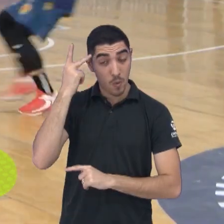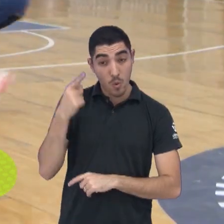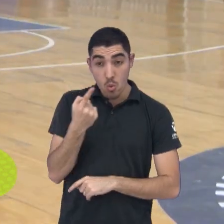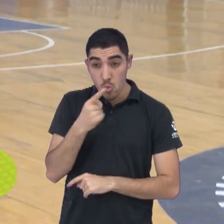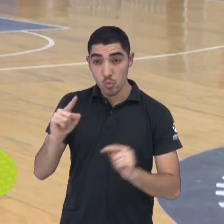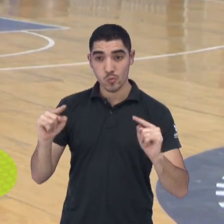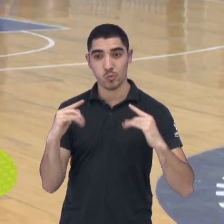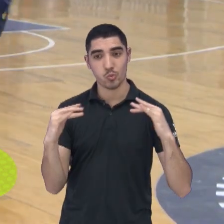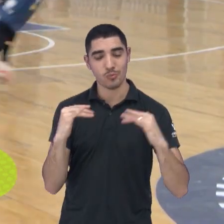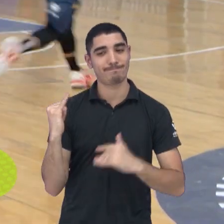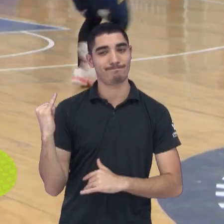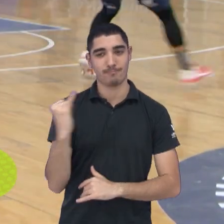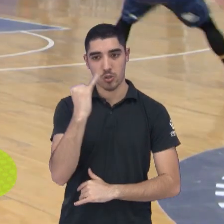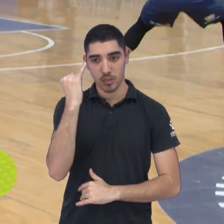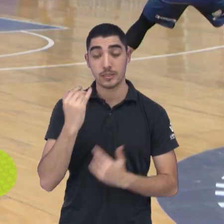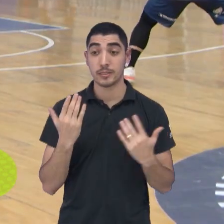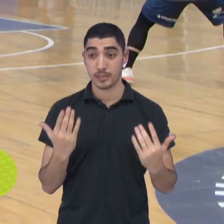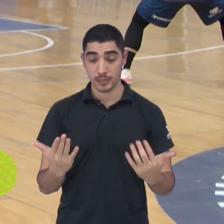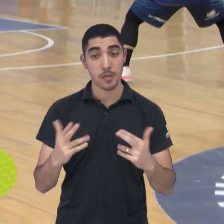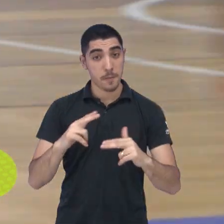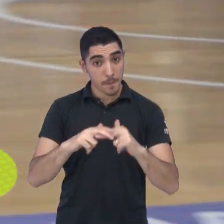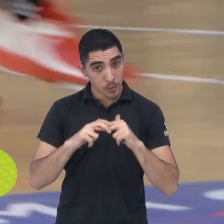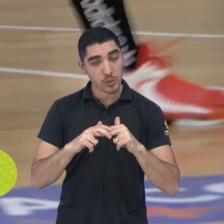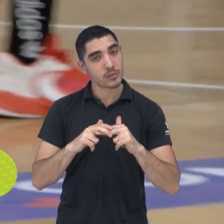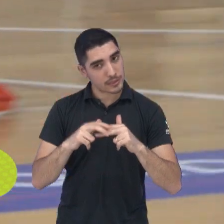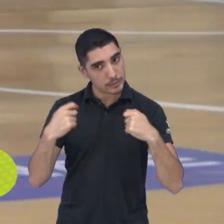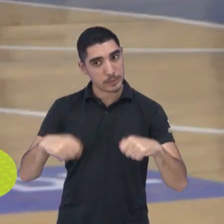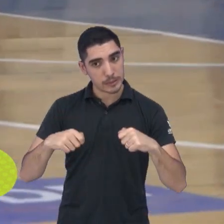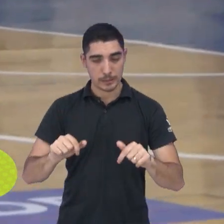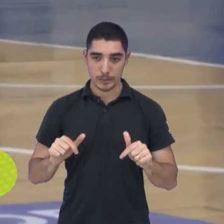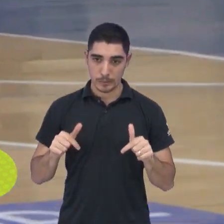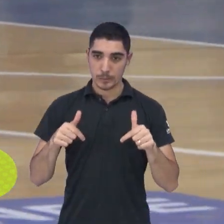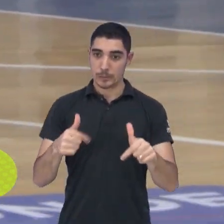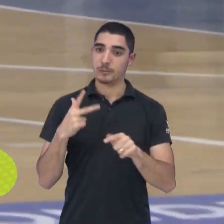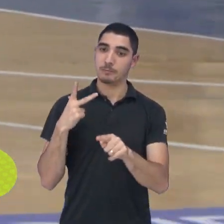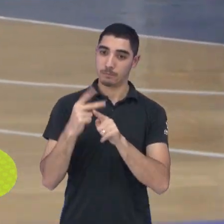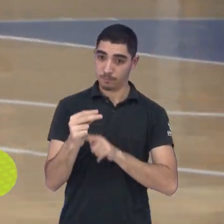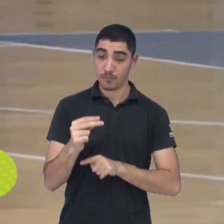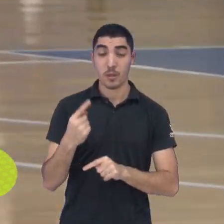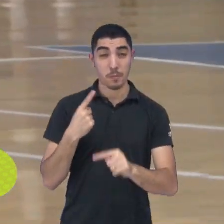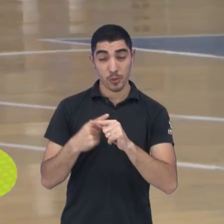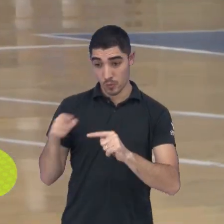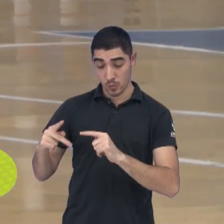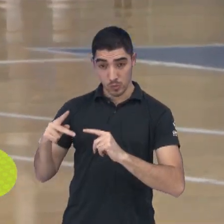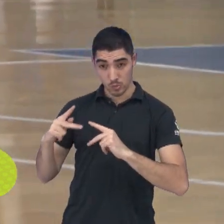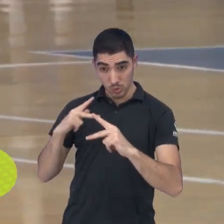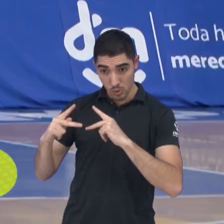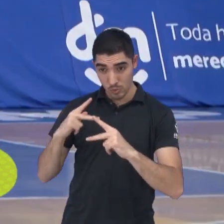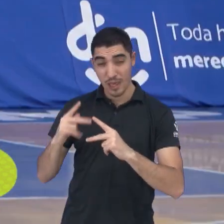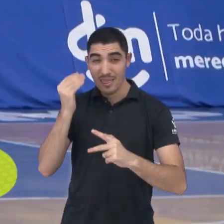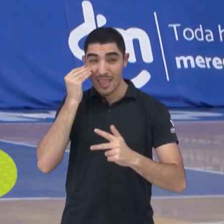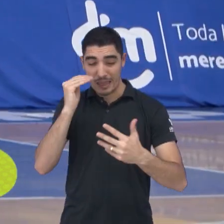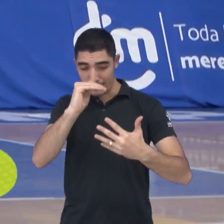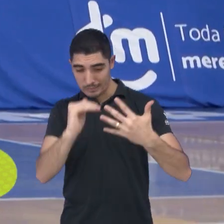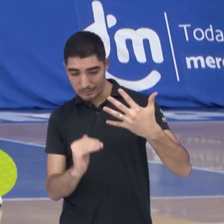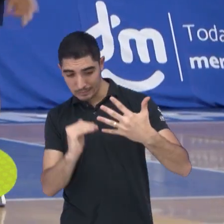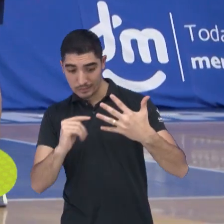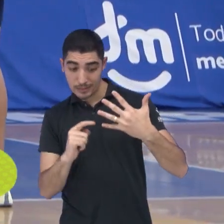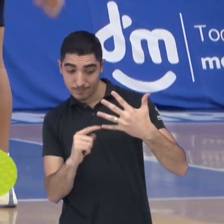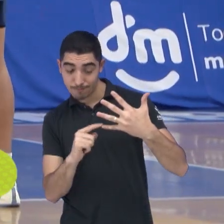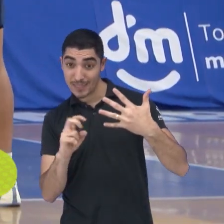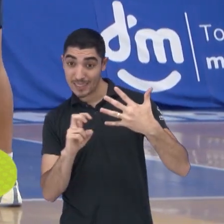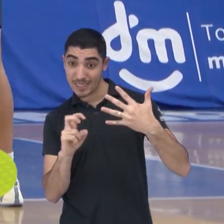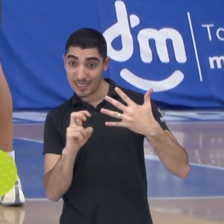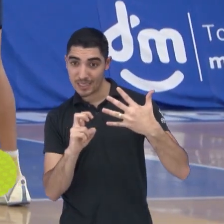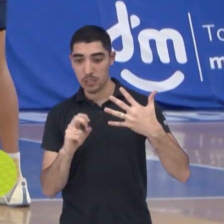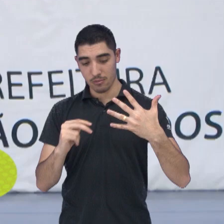que importante, se faz necessário. Afinal, o time luta com o paulistano pela 5ª posição na tabela